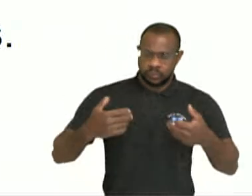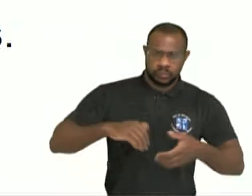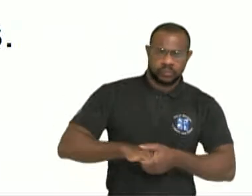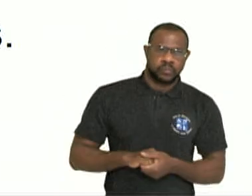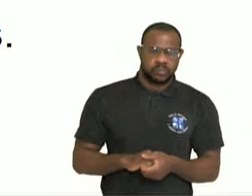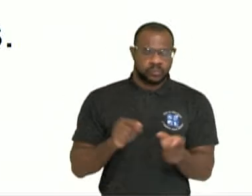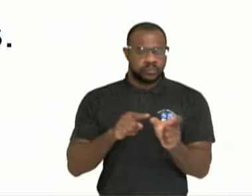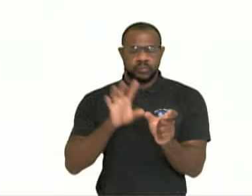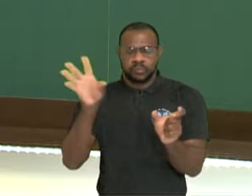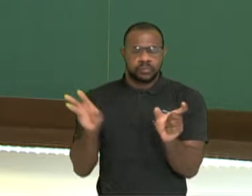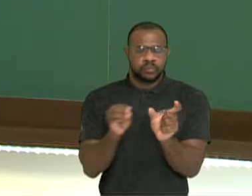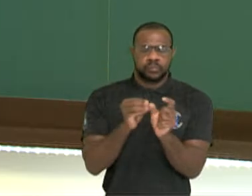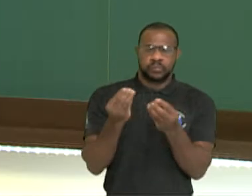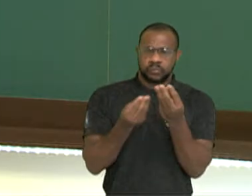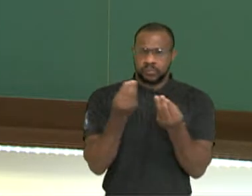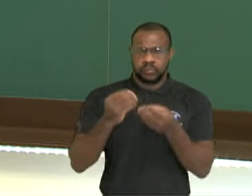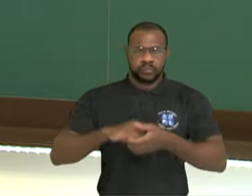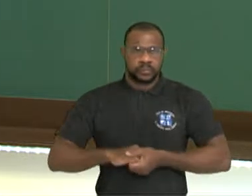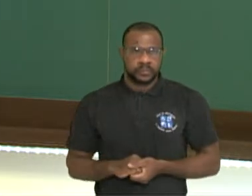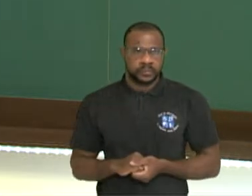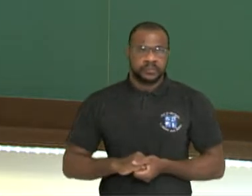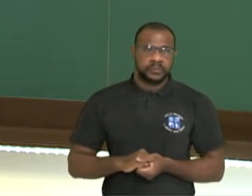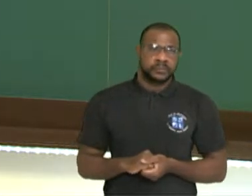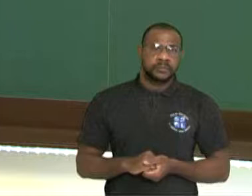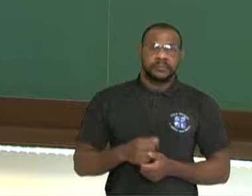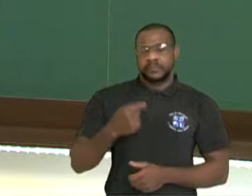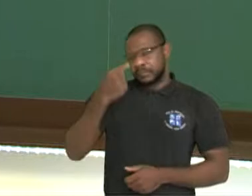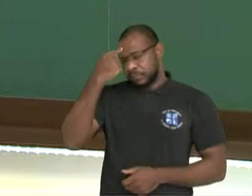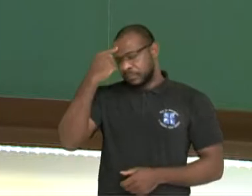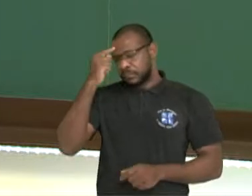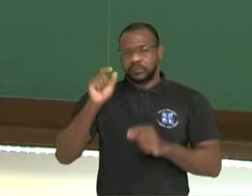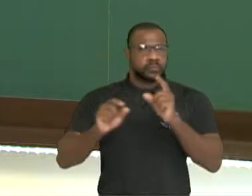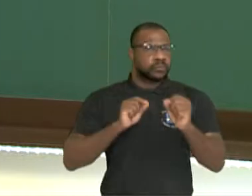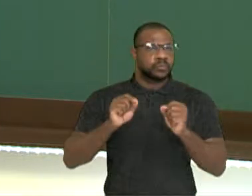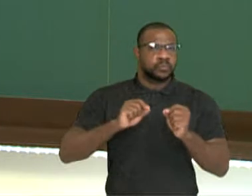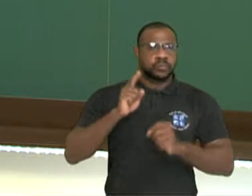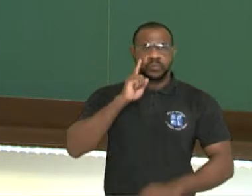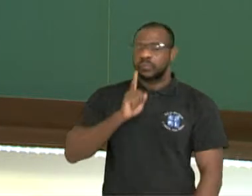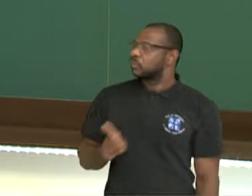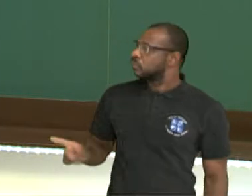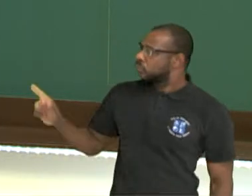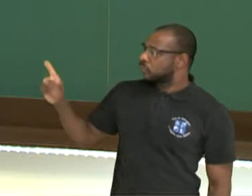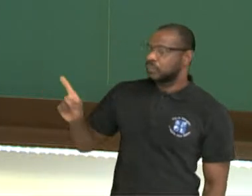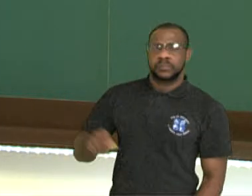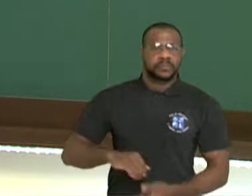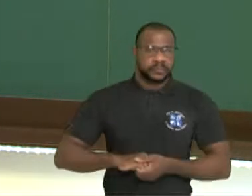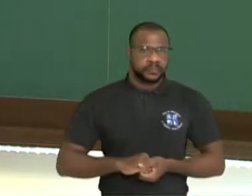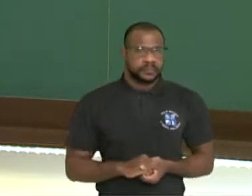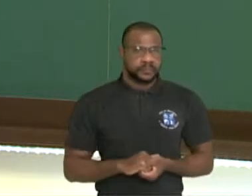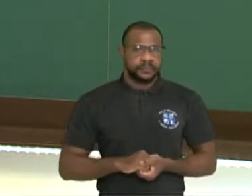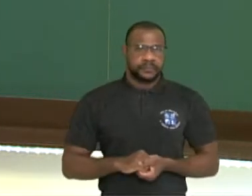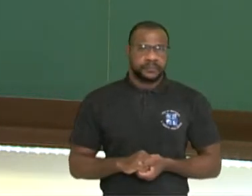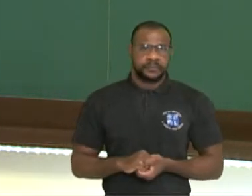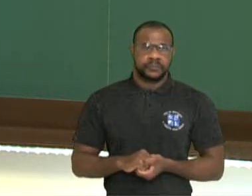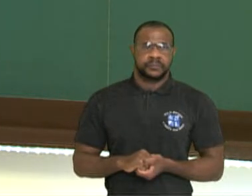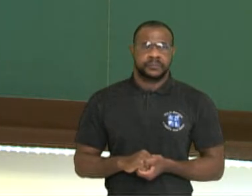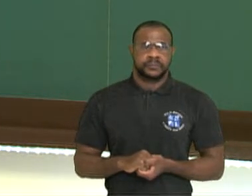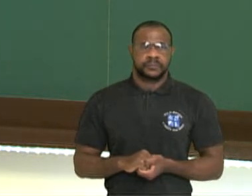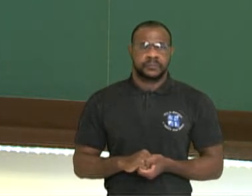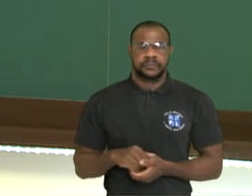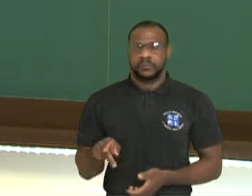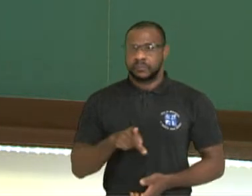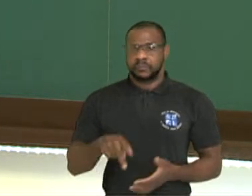elementos coesivos. Muy bien. Empezamos entonces leyendo la historieta. Miedo